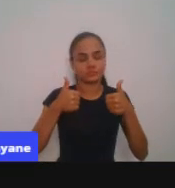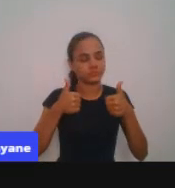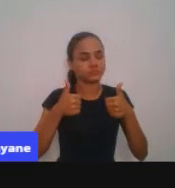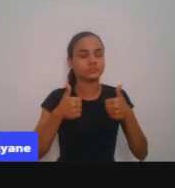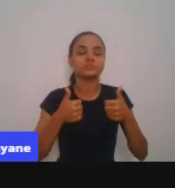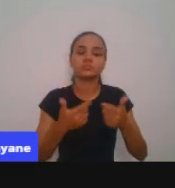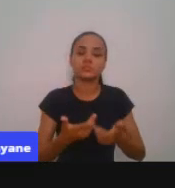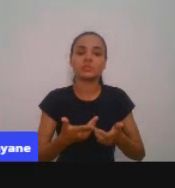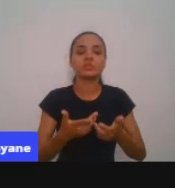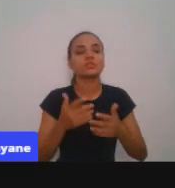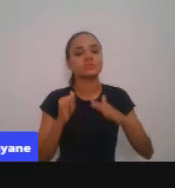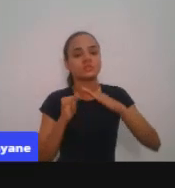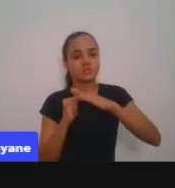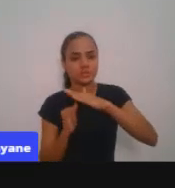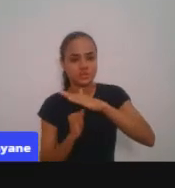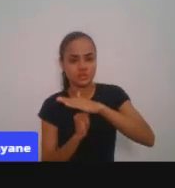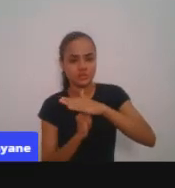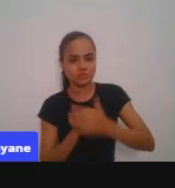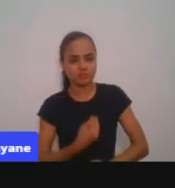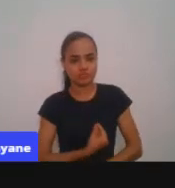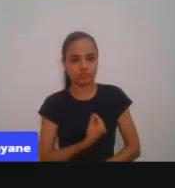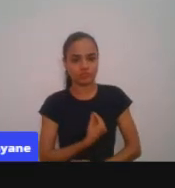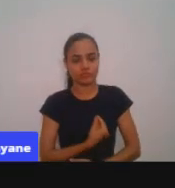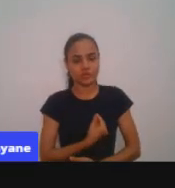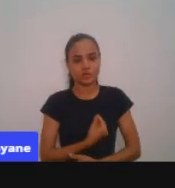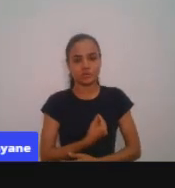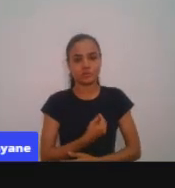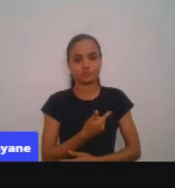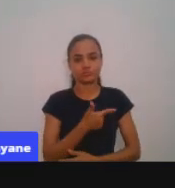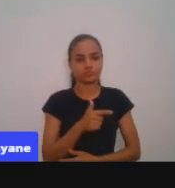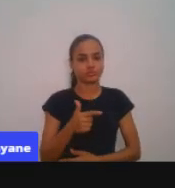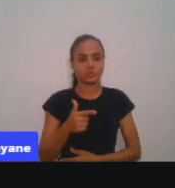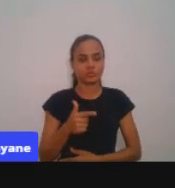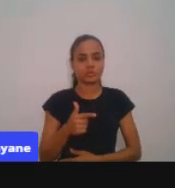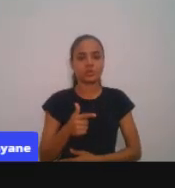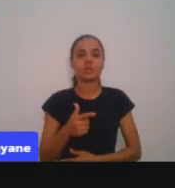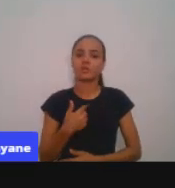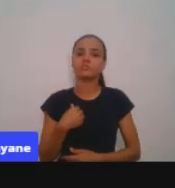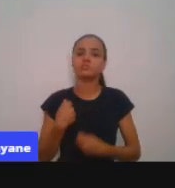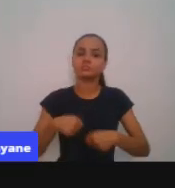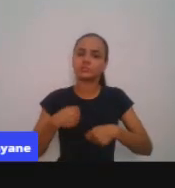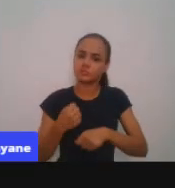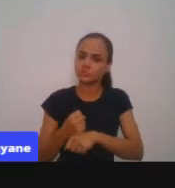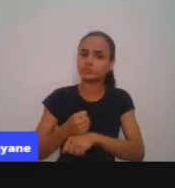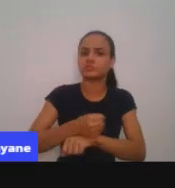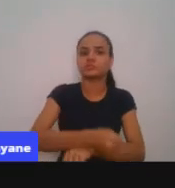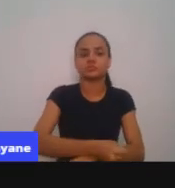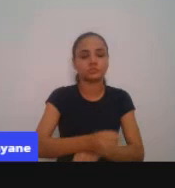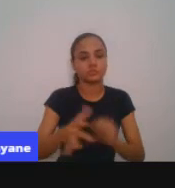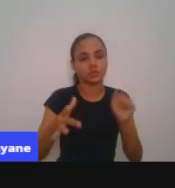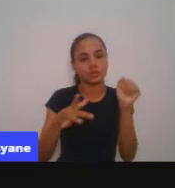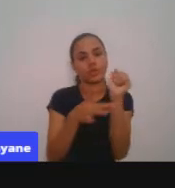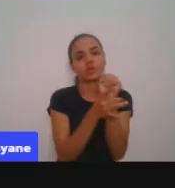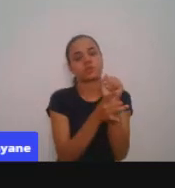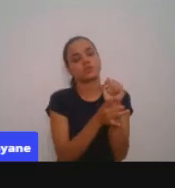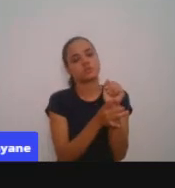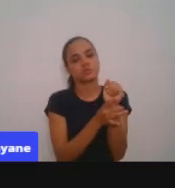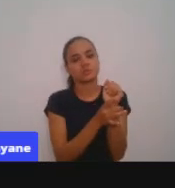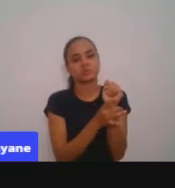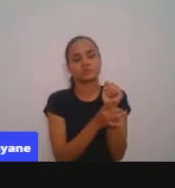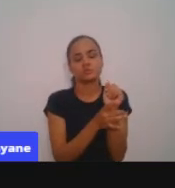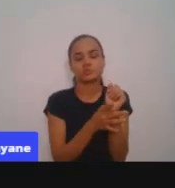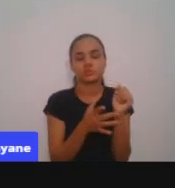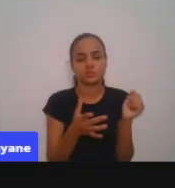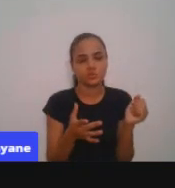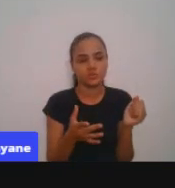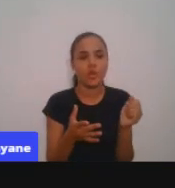estou na instituição, eu tenho que, pelo menos, tentar garantir isso, né? O professor, como a Mayara falou lá atrás, ele é um professor